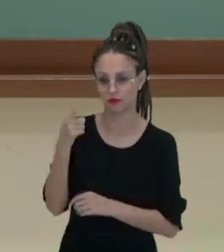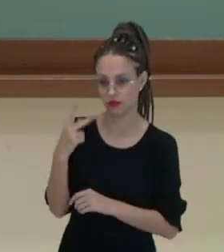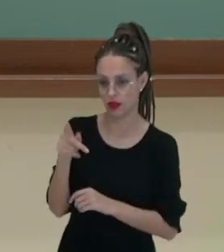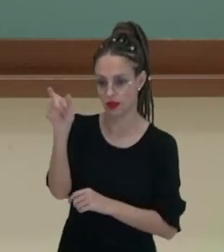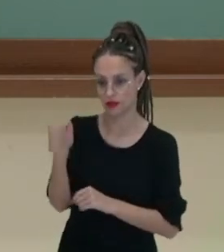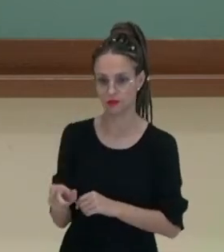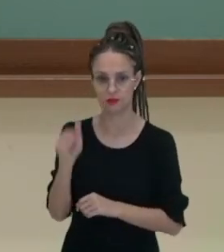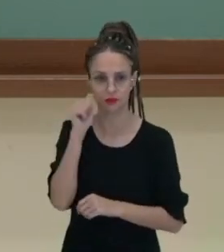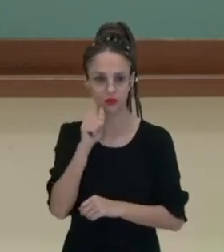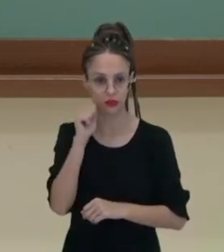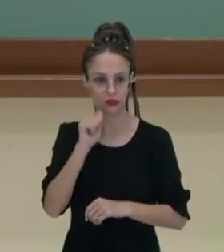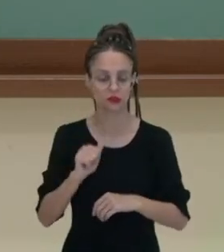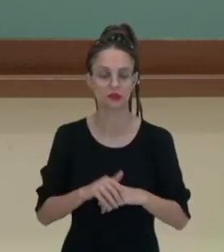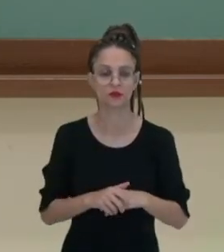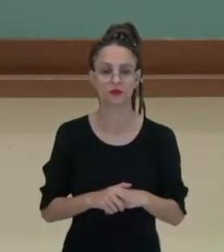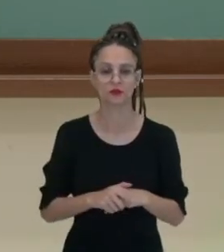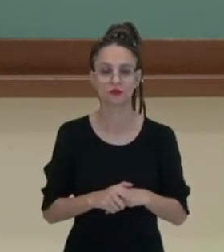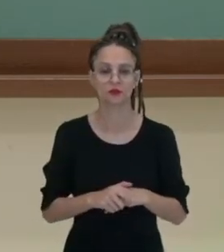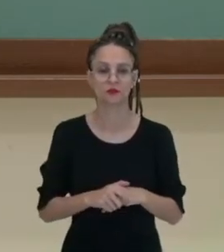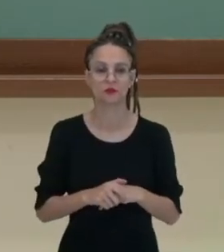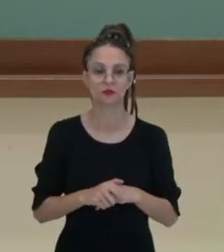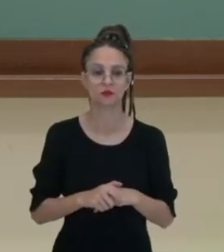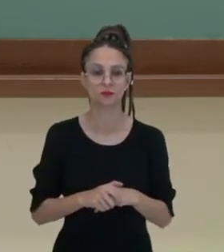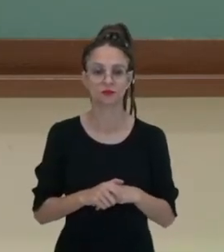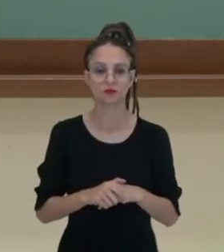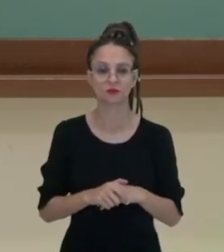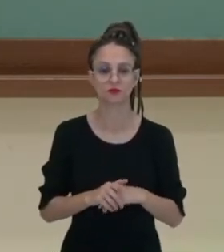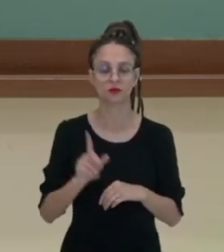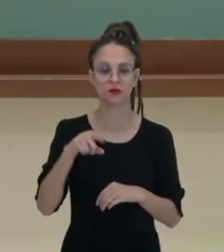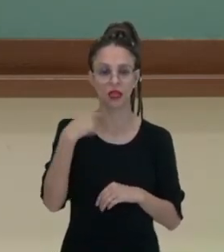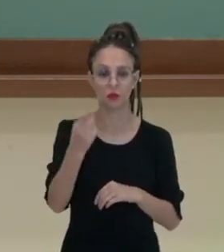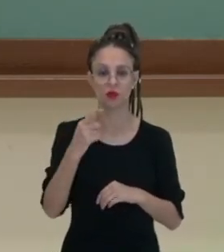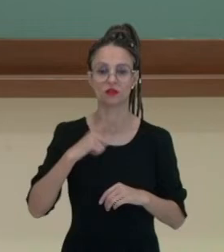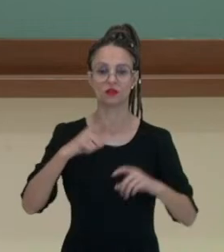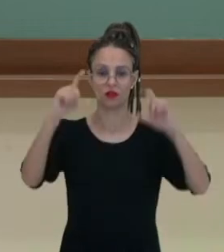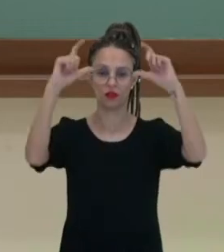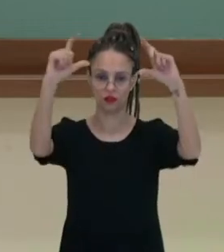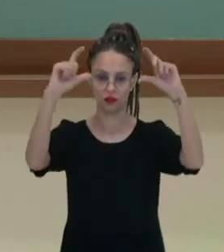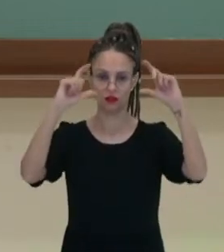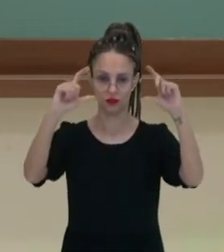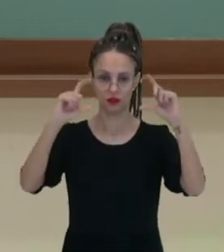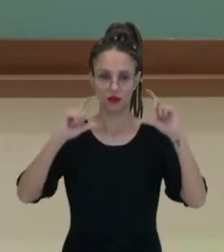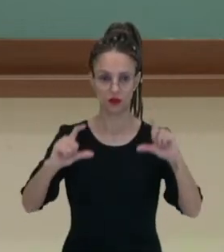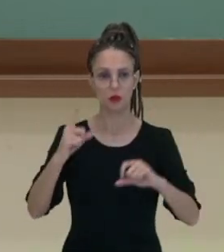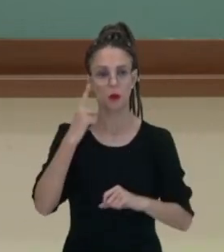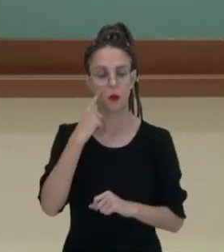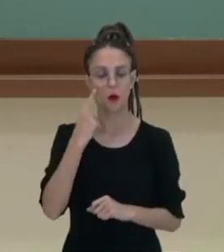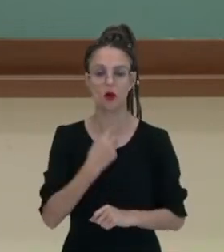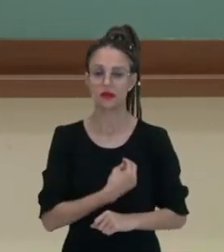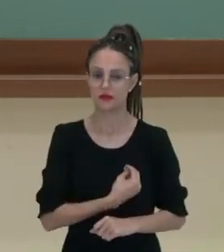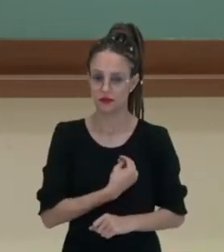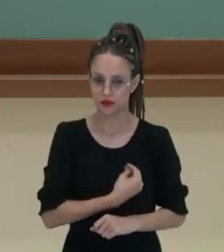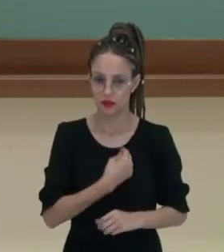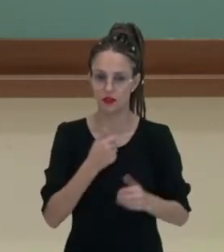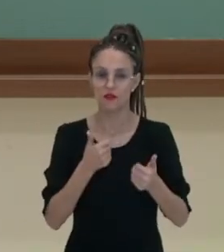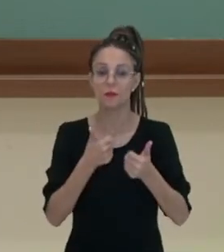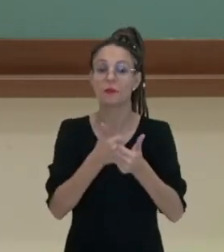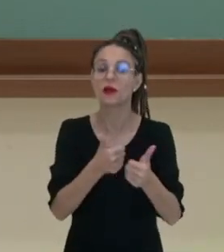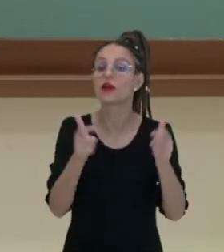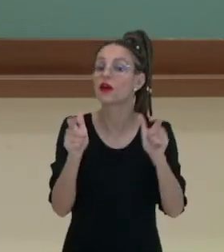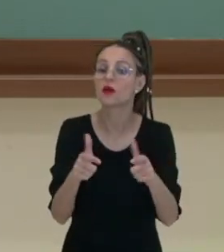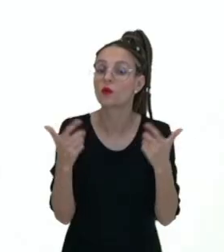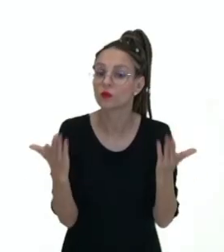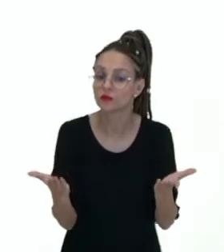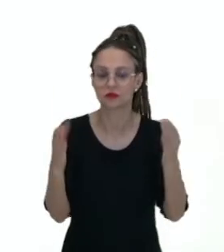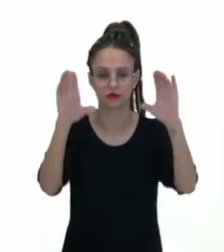E na sequência das outras estrofes, ó, estava perto de onde?